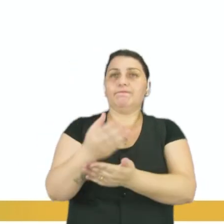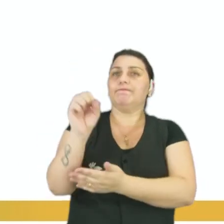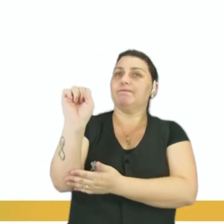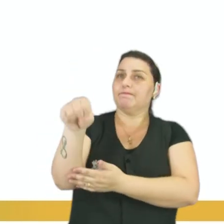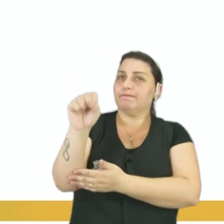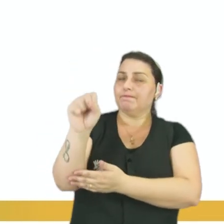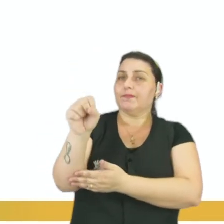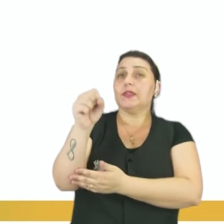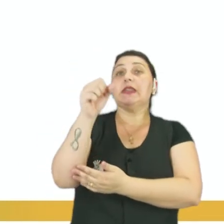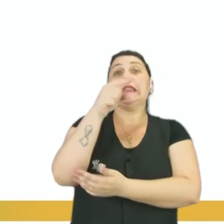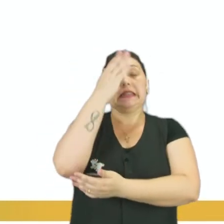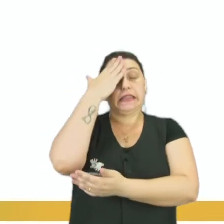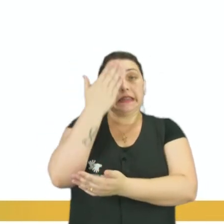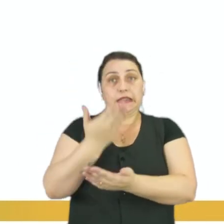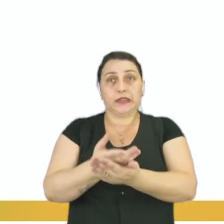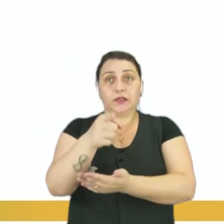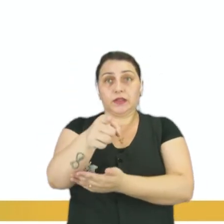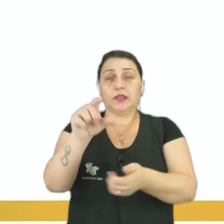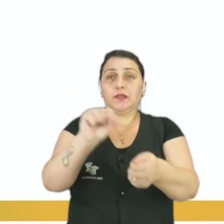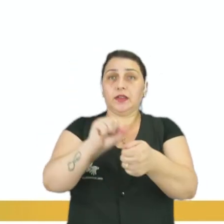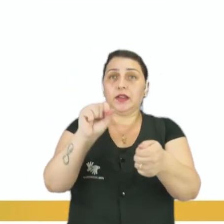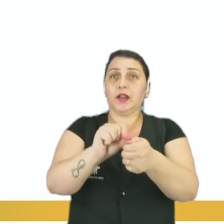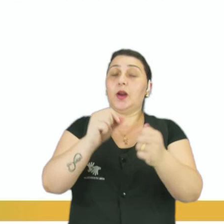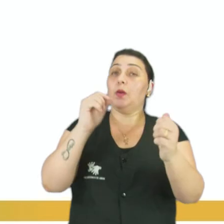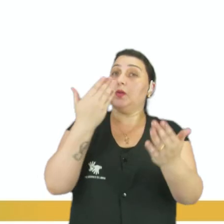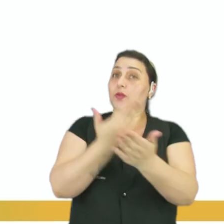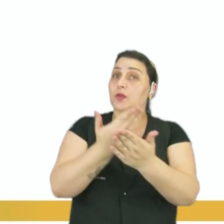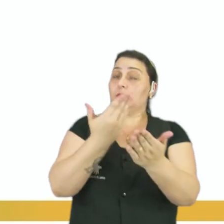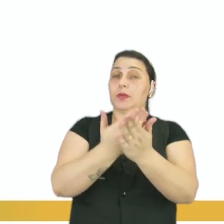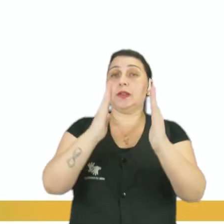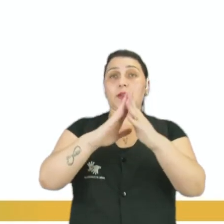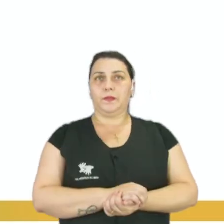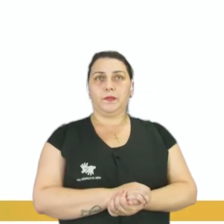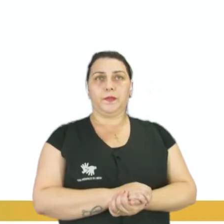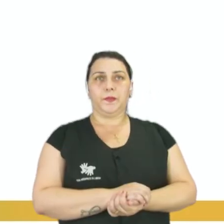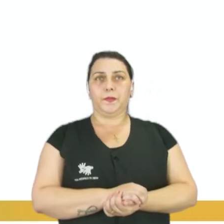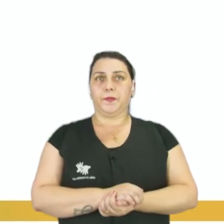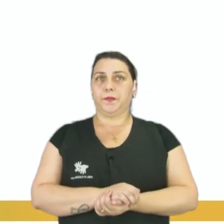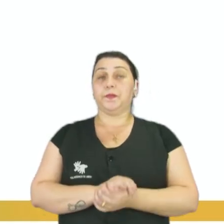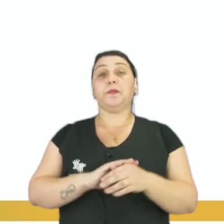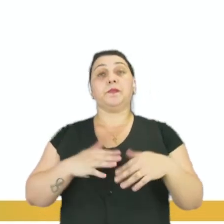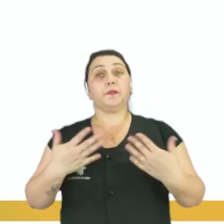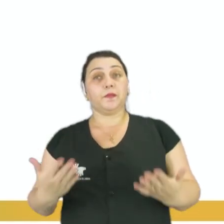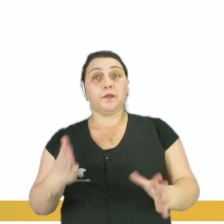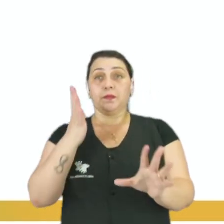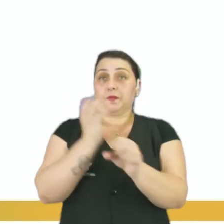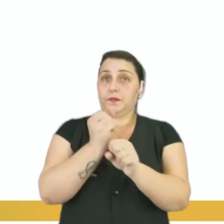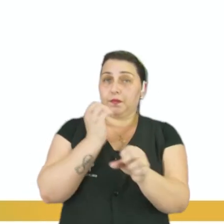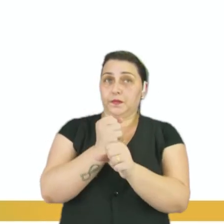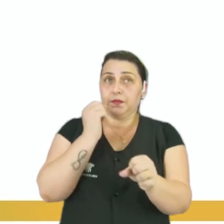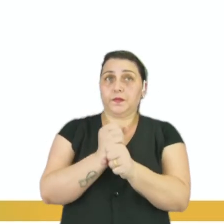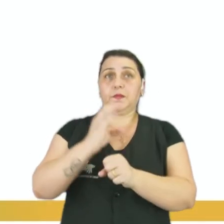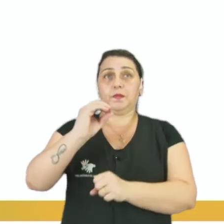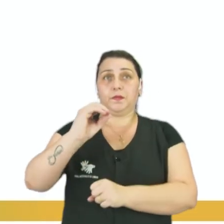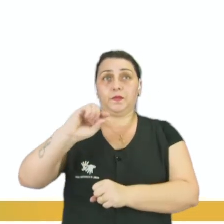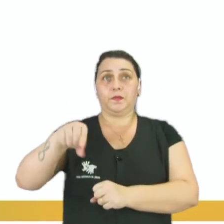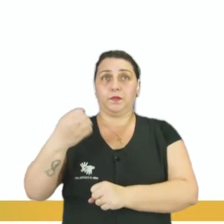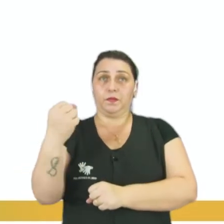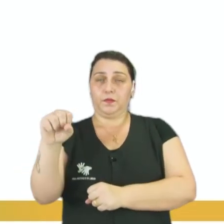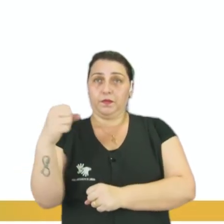e sei que vocês farão isso com um estudo para casa tudo bem calculando